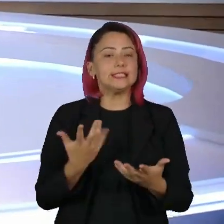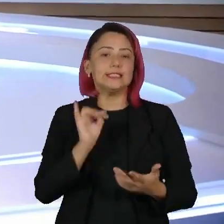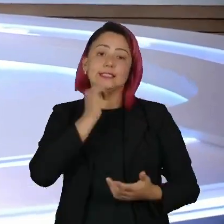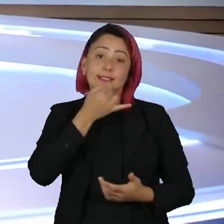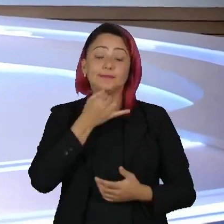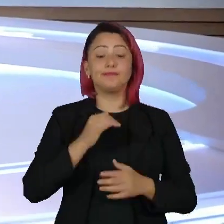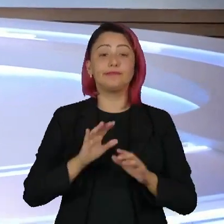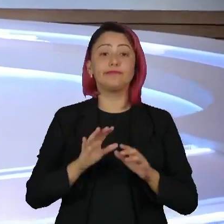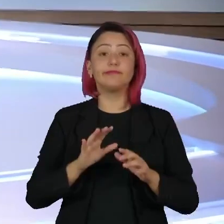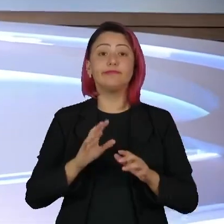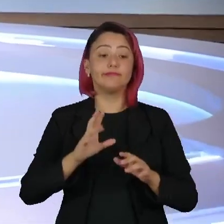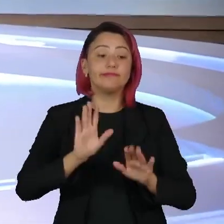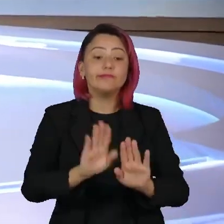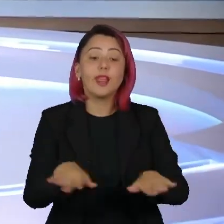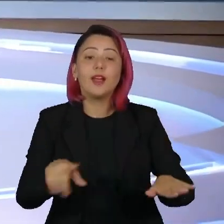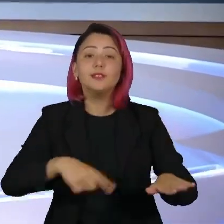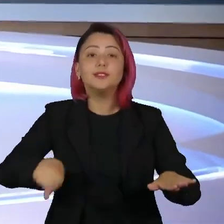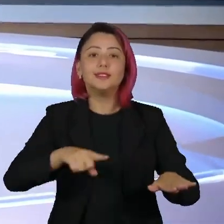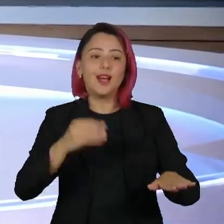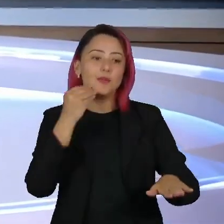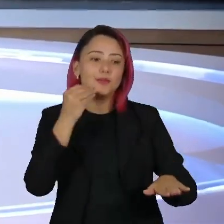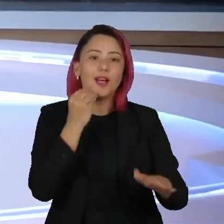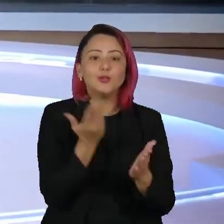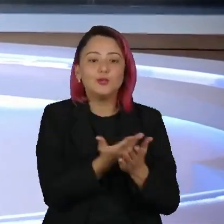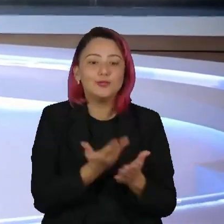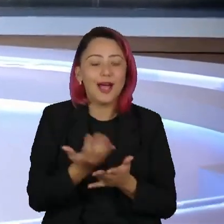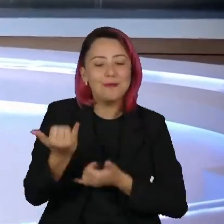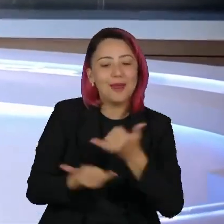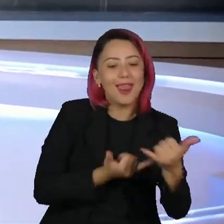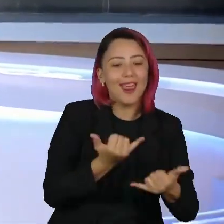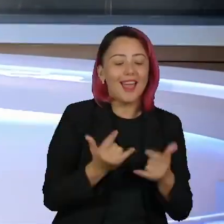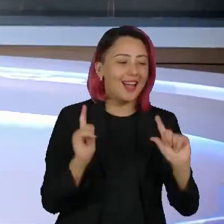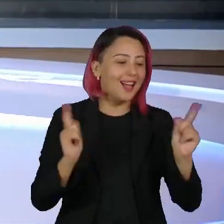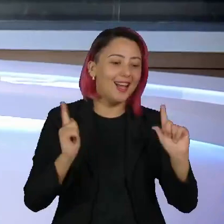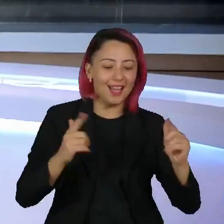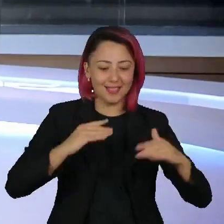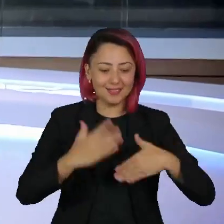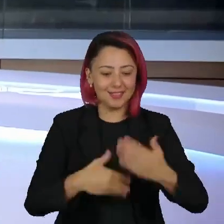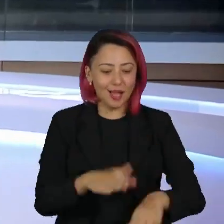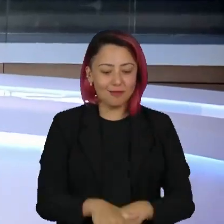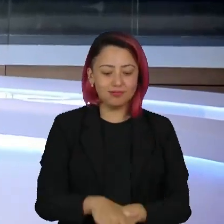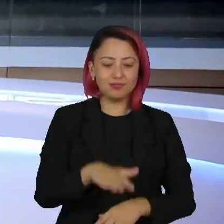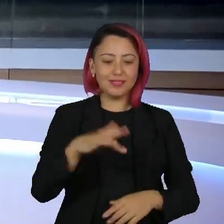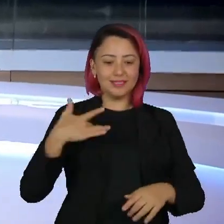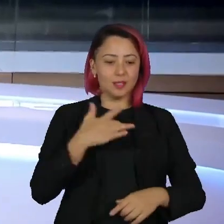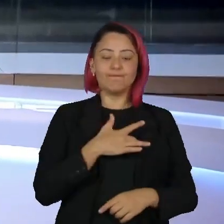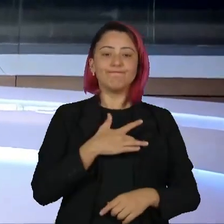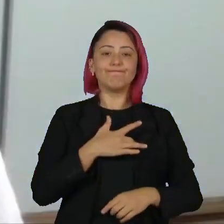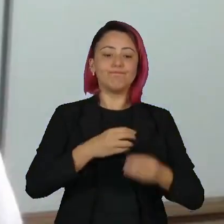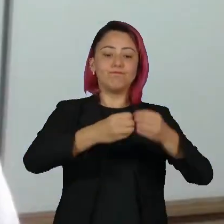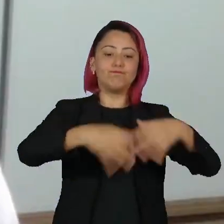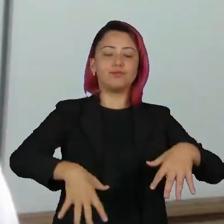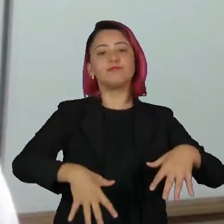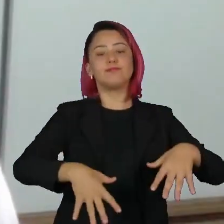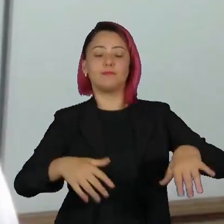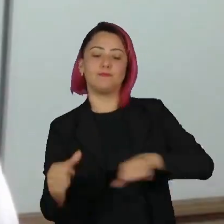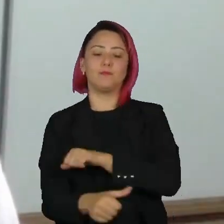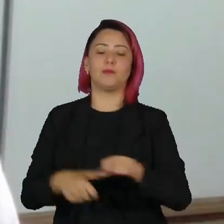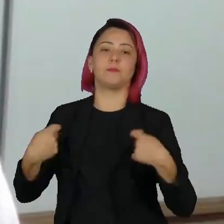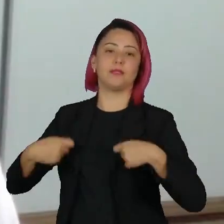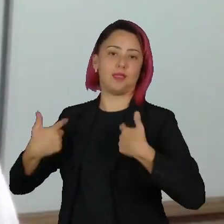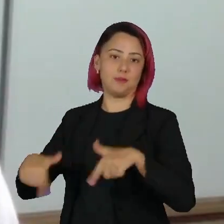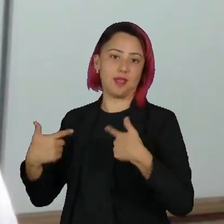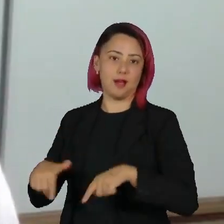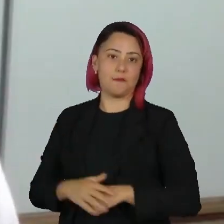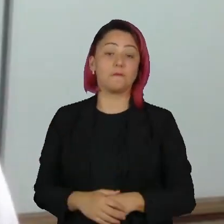rouba da infância a oportunidade de estudar, brincar e se desenvolver de forma saudável. A gente tem